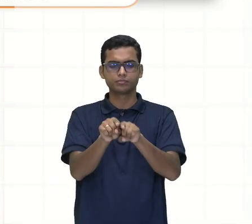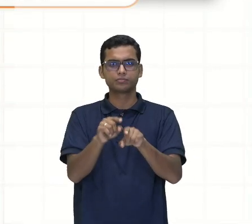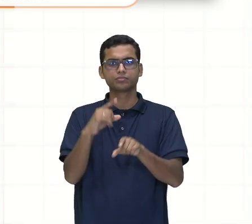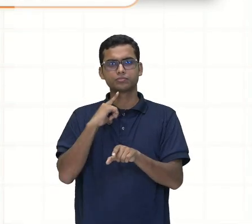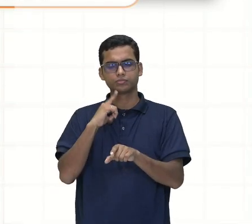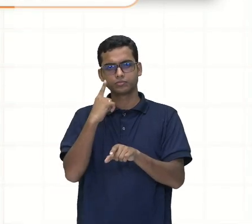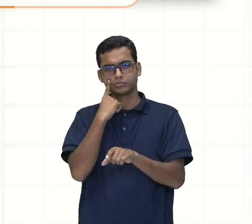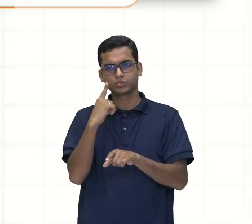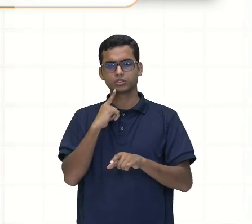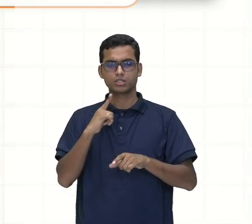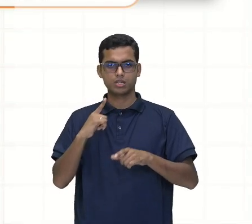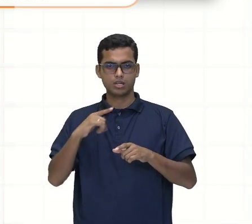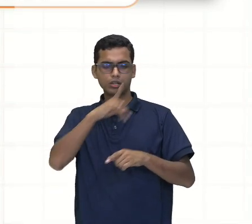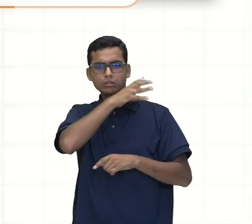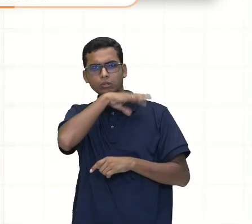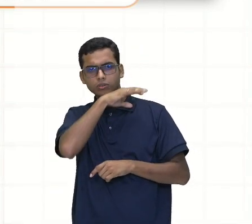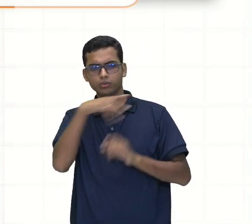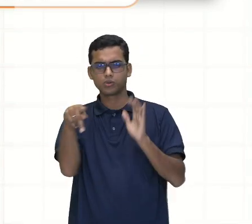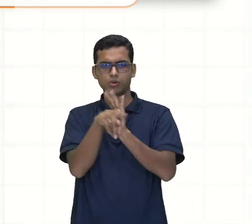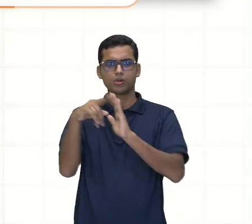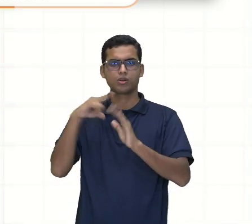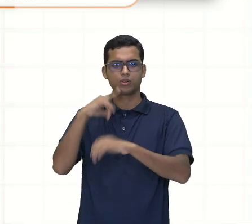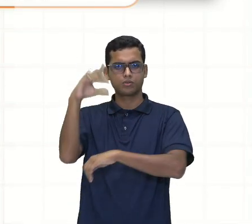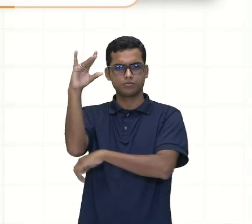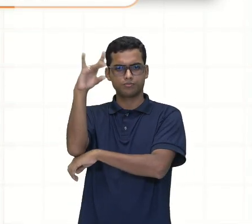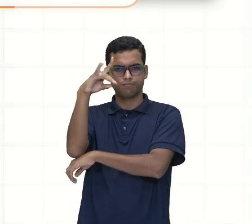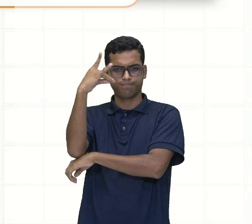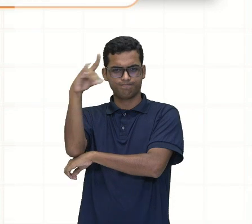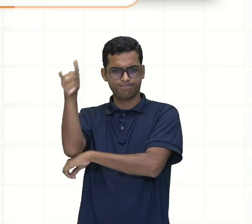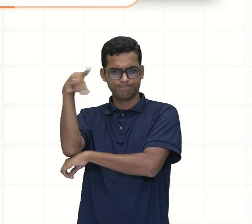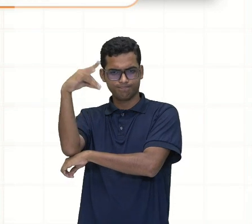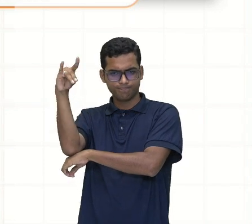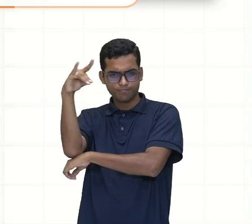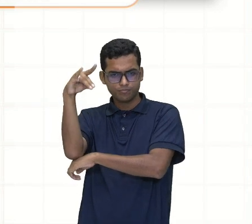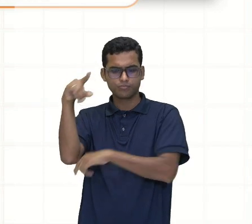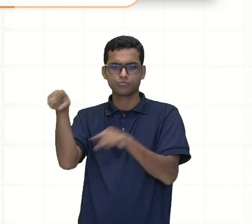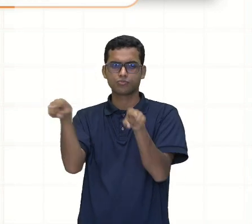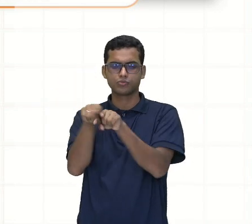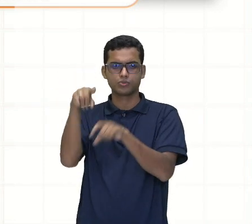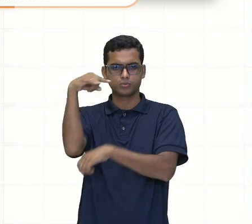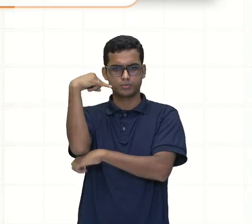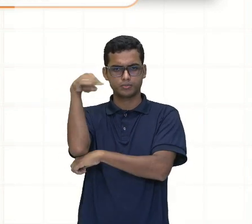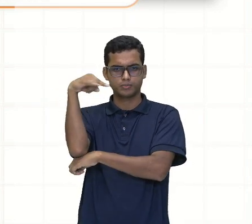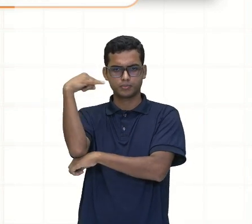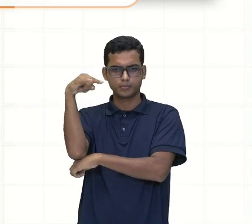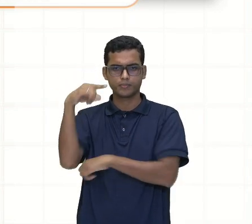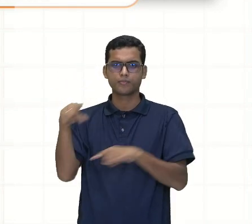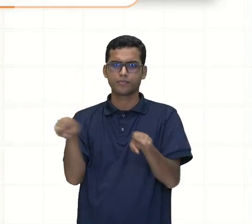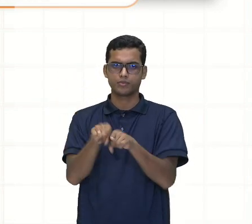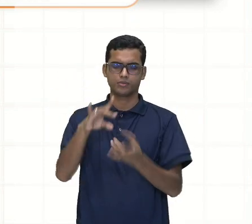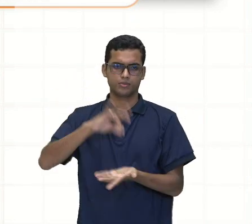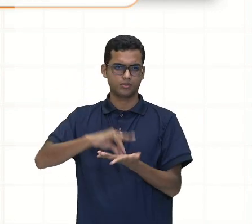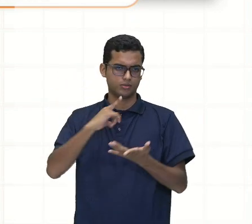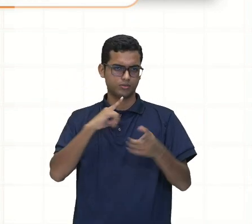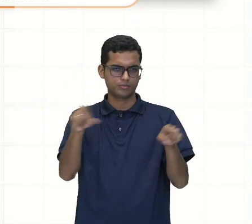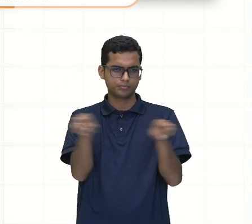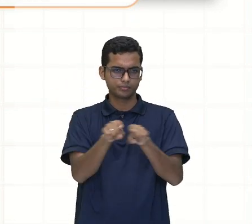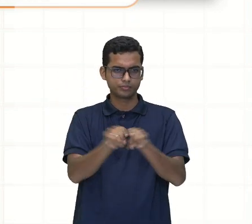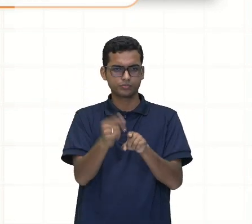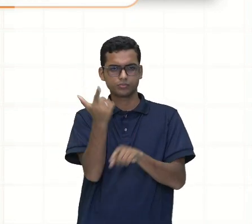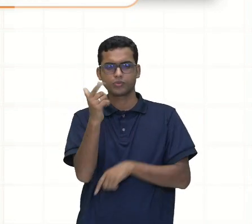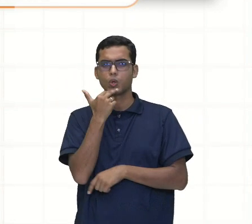relação à cultura inca, vamos verificar que eles possuem uma língua, né, um idioma que é o quechua.